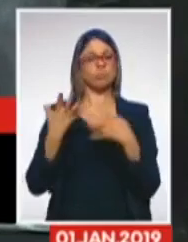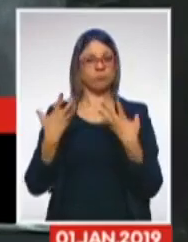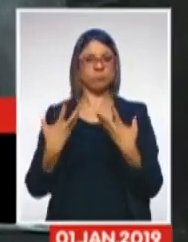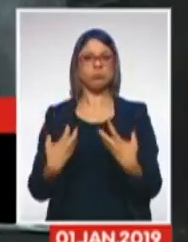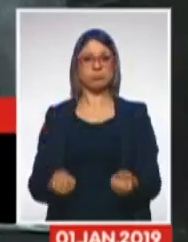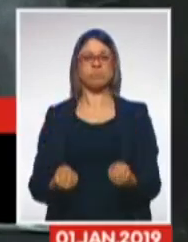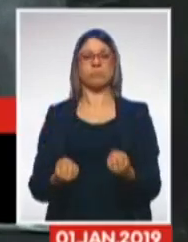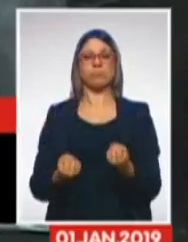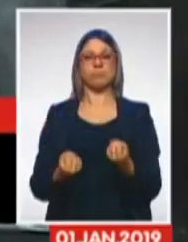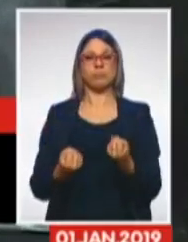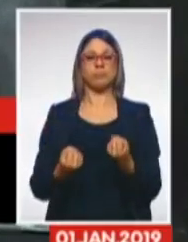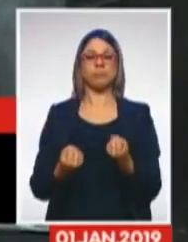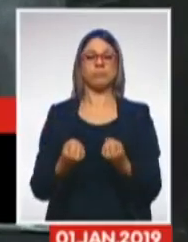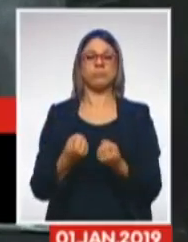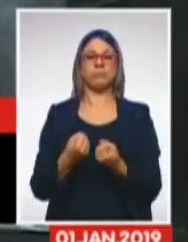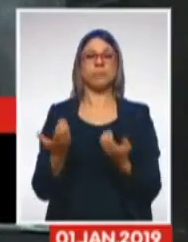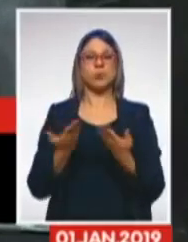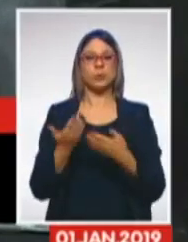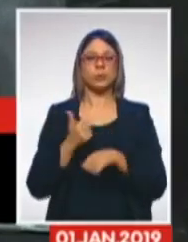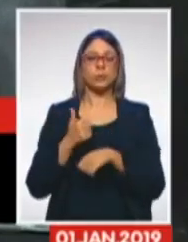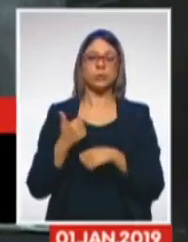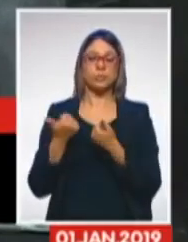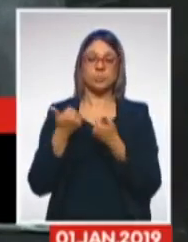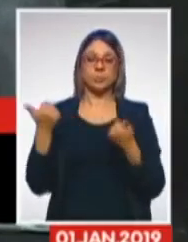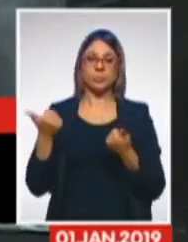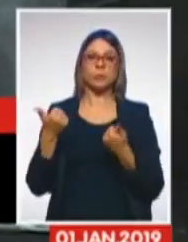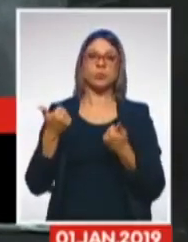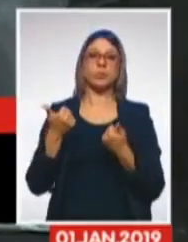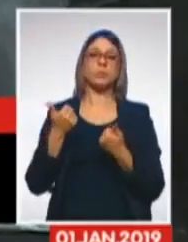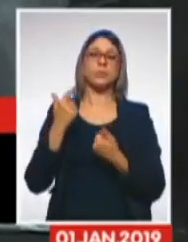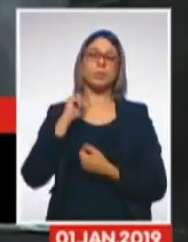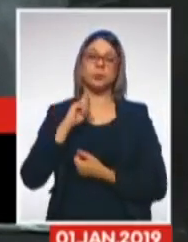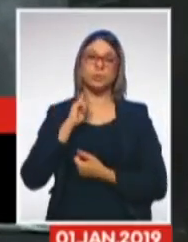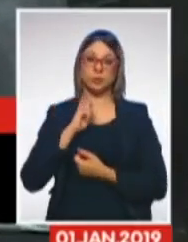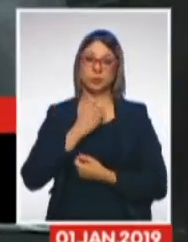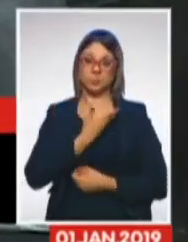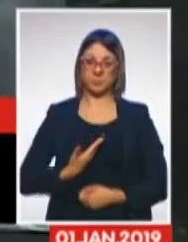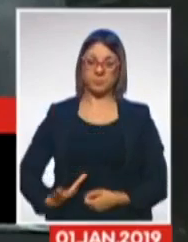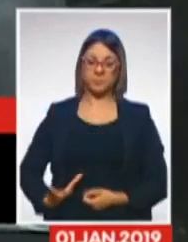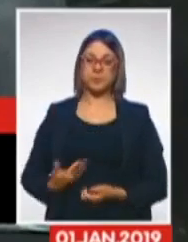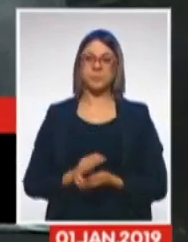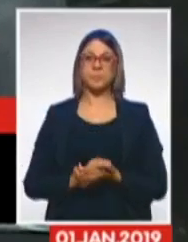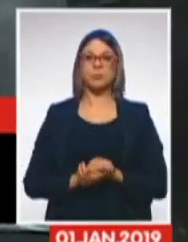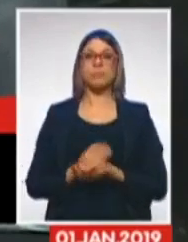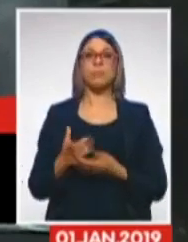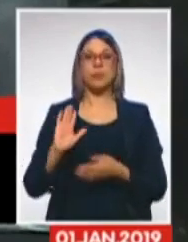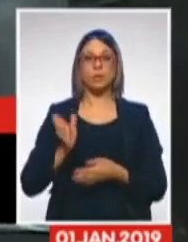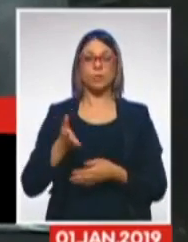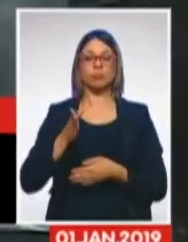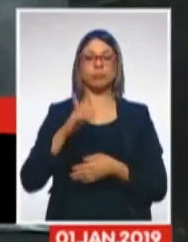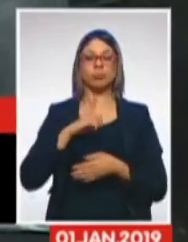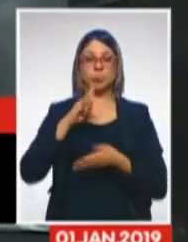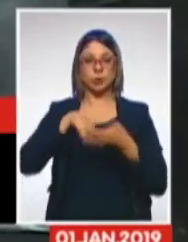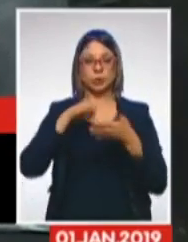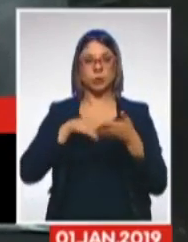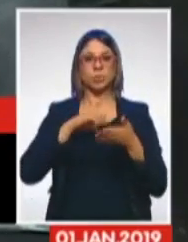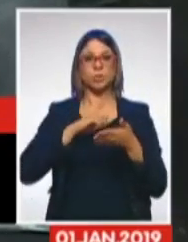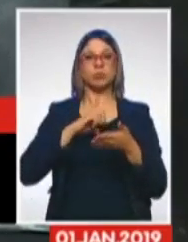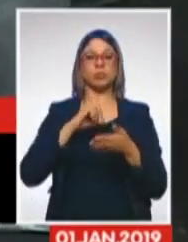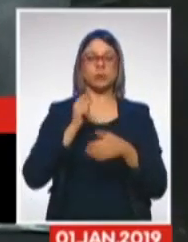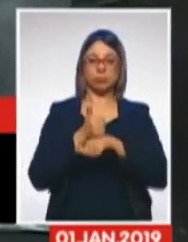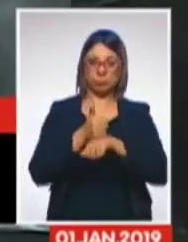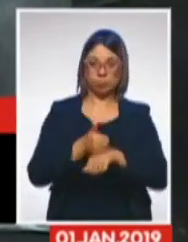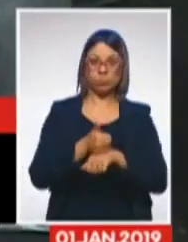no cargo de vice-governador do Estado de Minas Gerais. E, para constar, lavrou-se esse termo, que vai assinado pelo